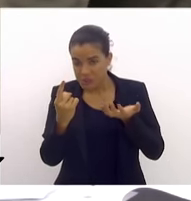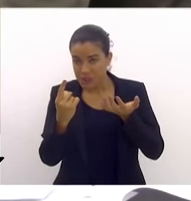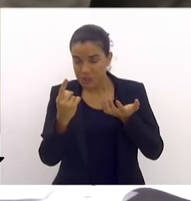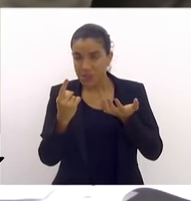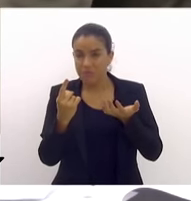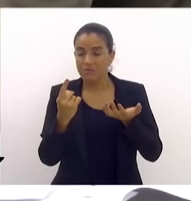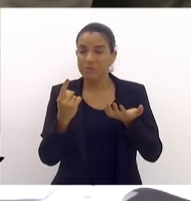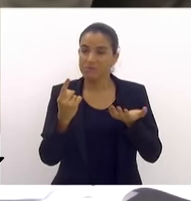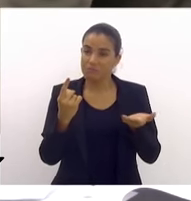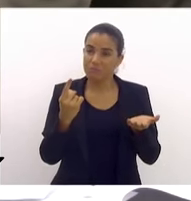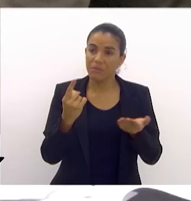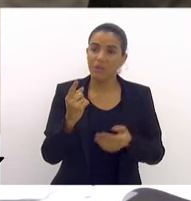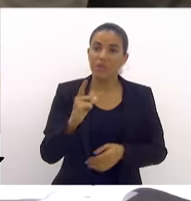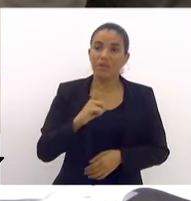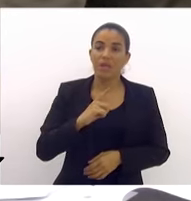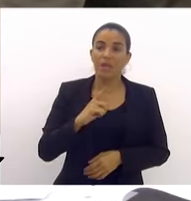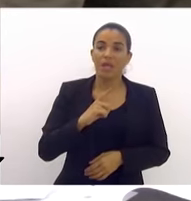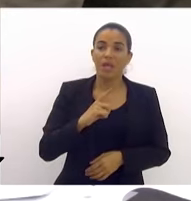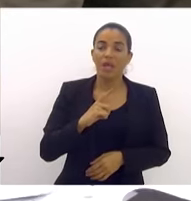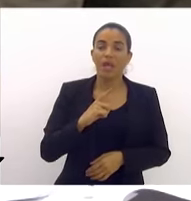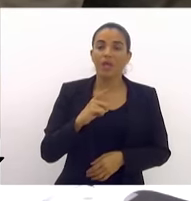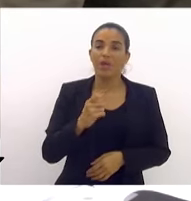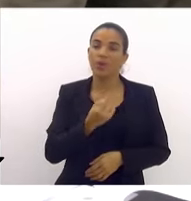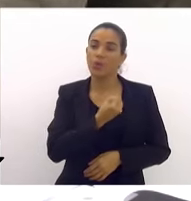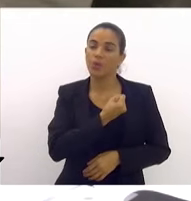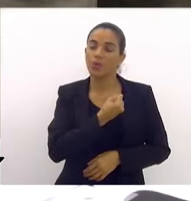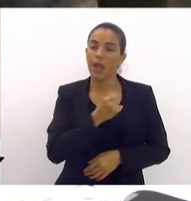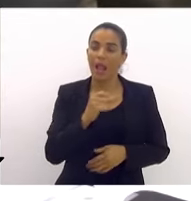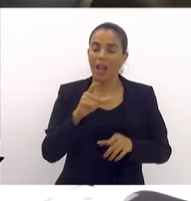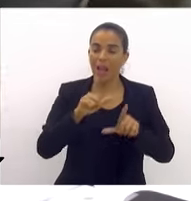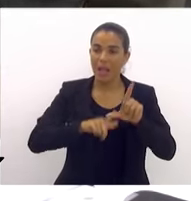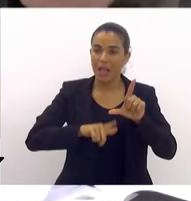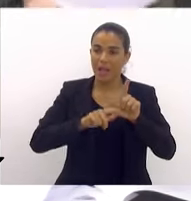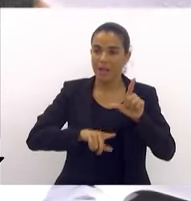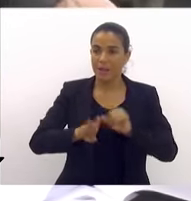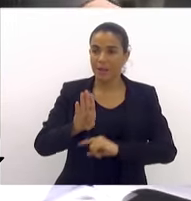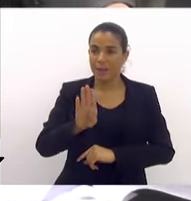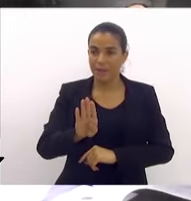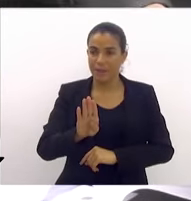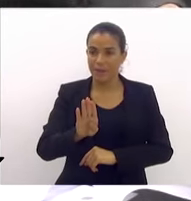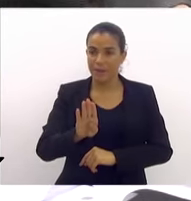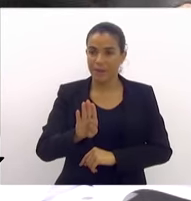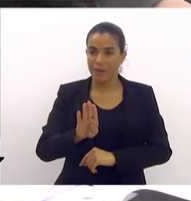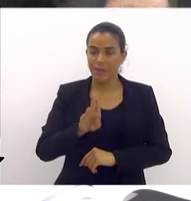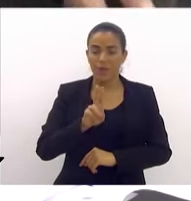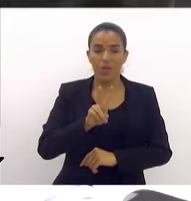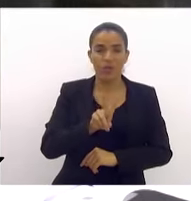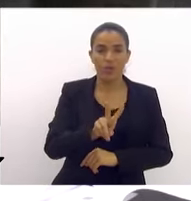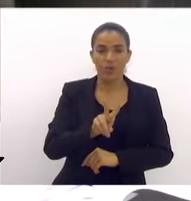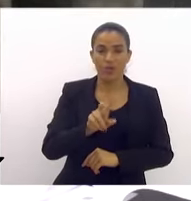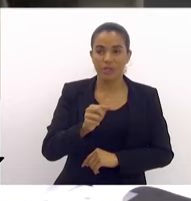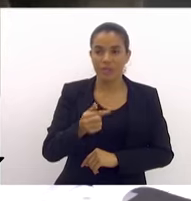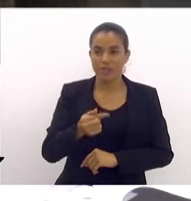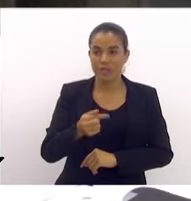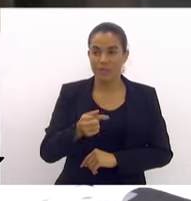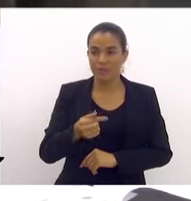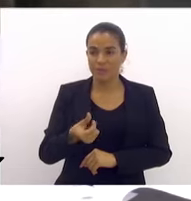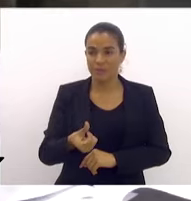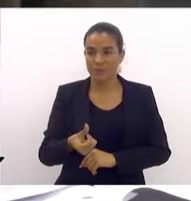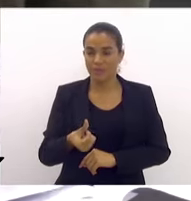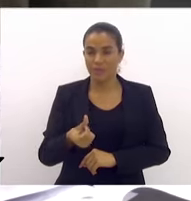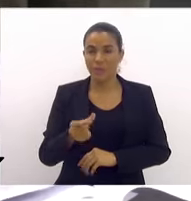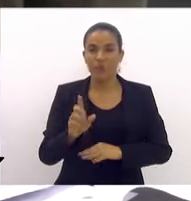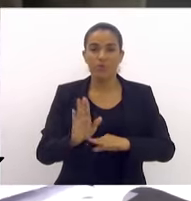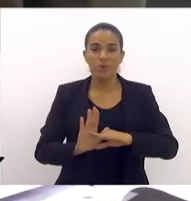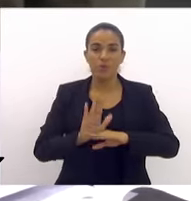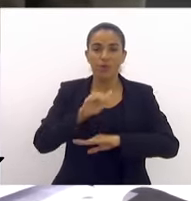atrás, que tem um item B, que é o substitutivo ao projeto de lei 276, que o senhor pulou